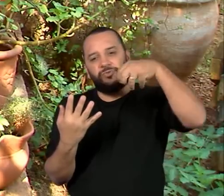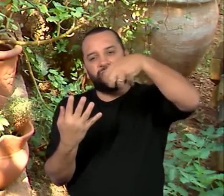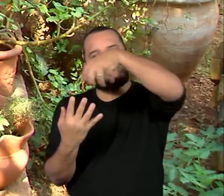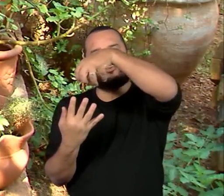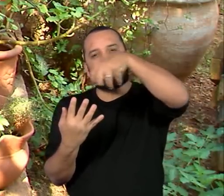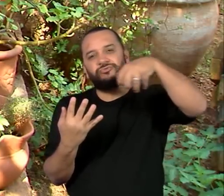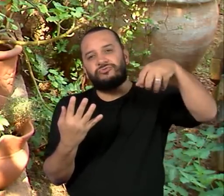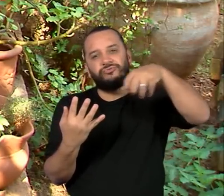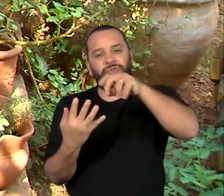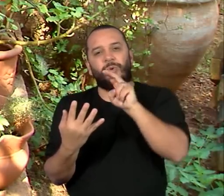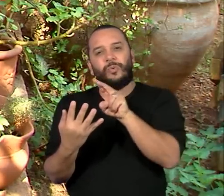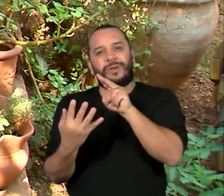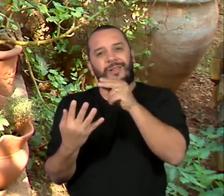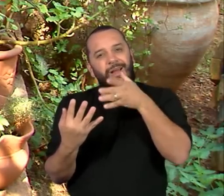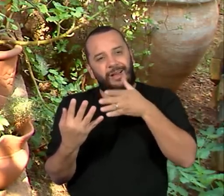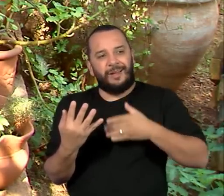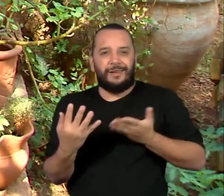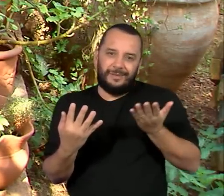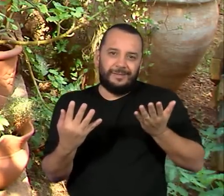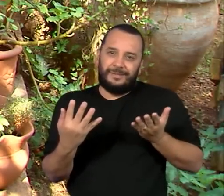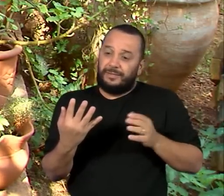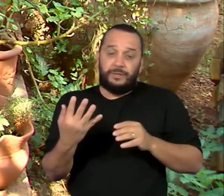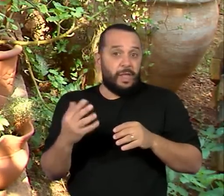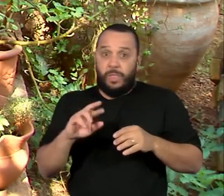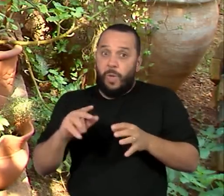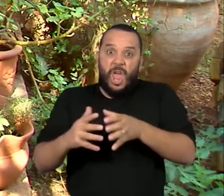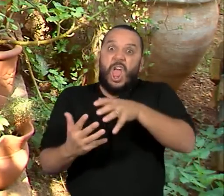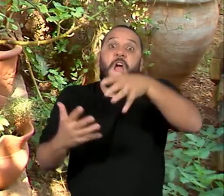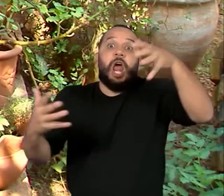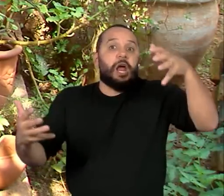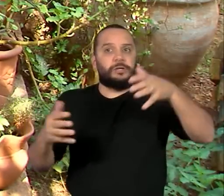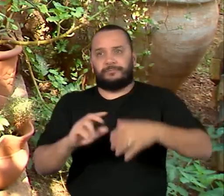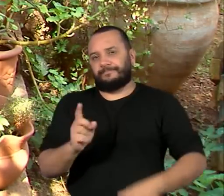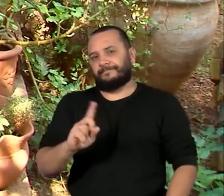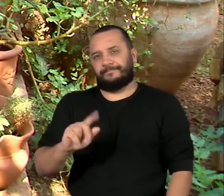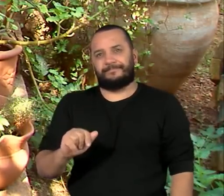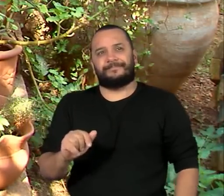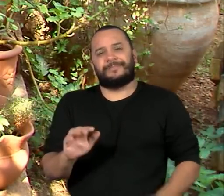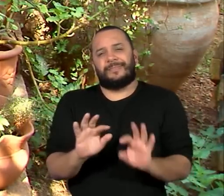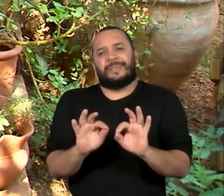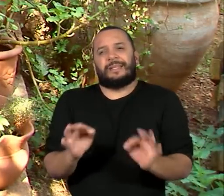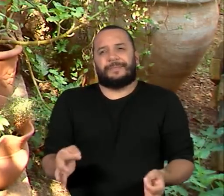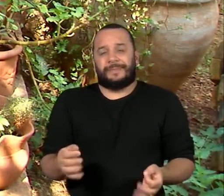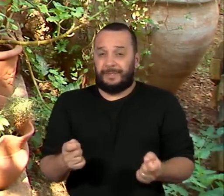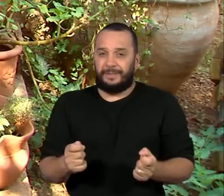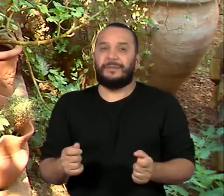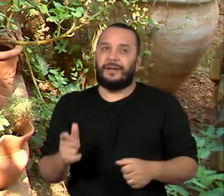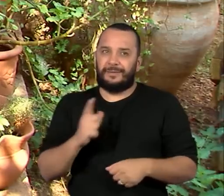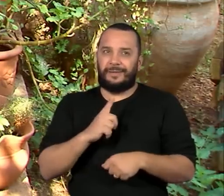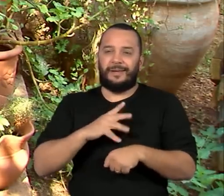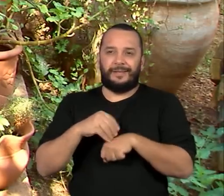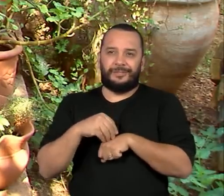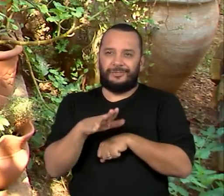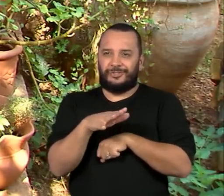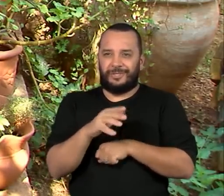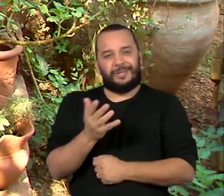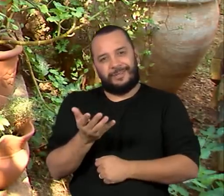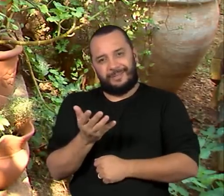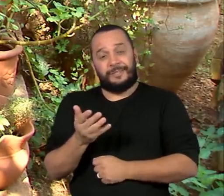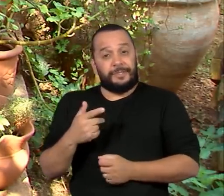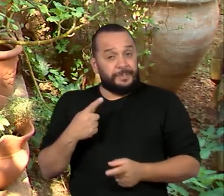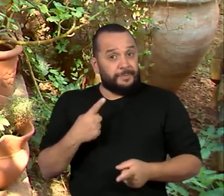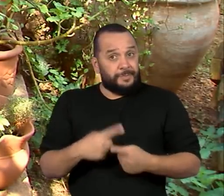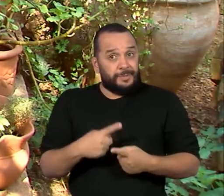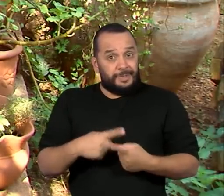cuidar, que não são de grande porte. E a gente traz essas dicas porque essa aproximação